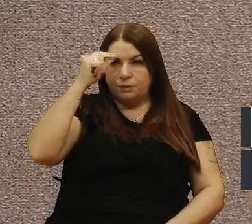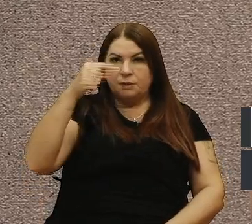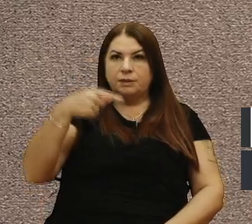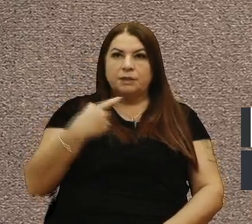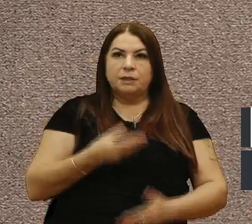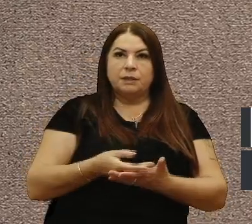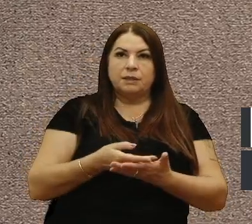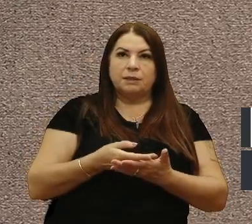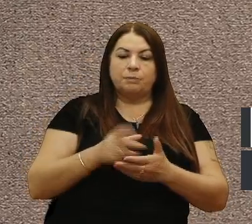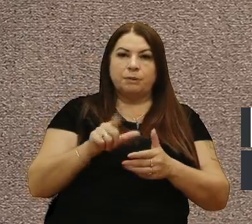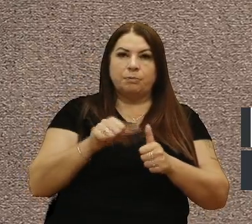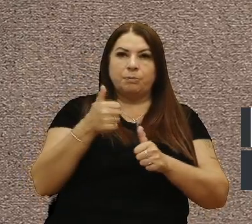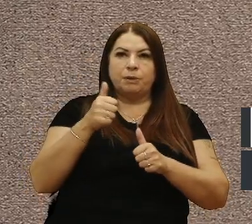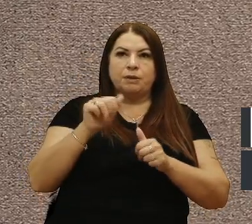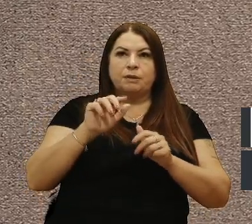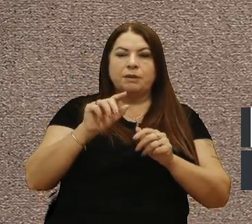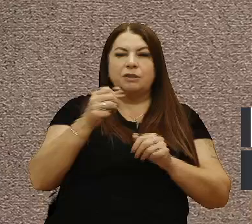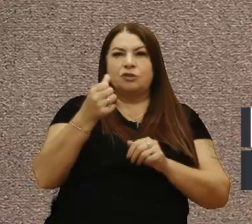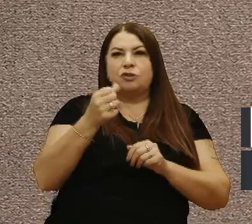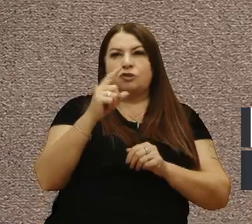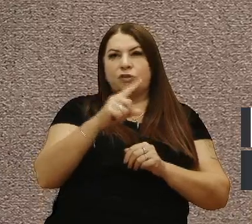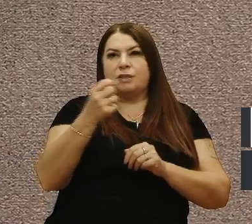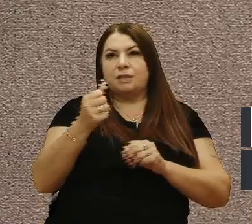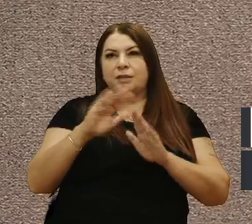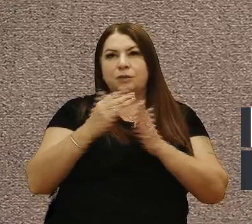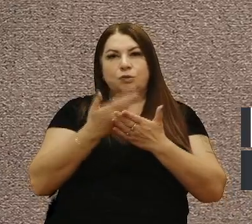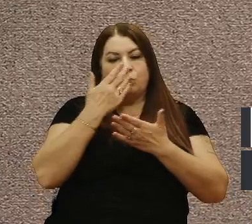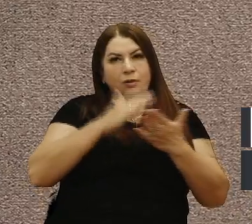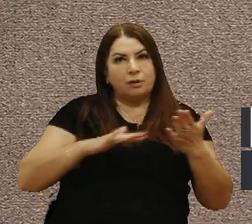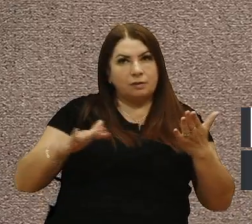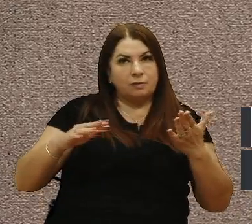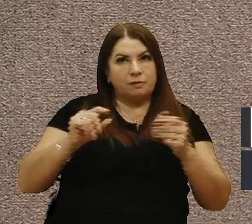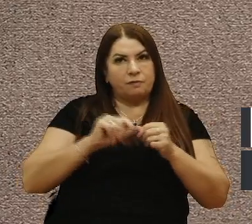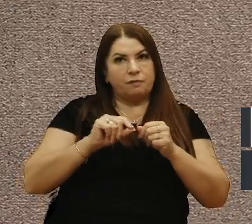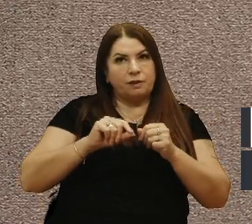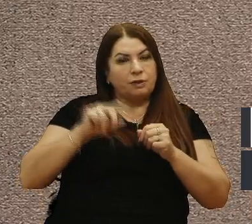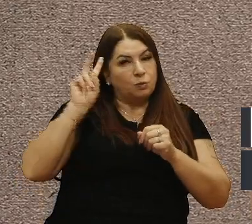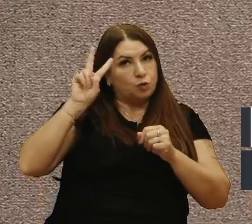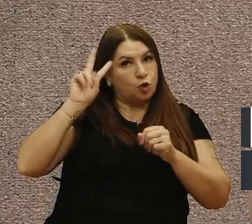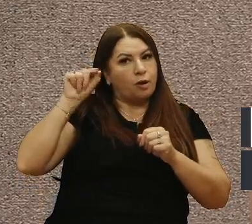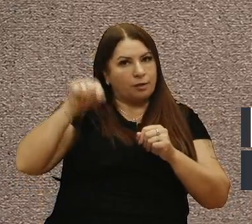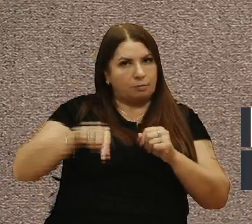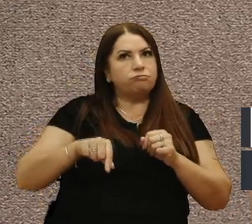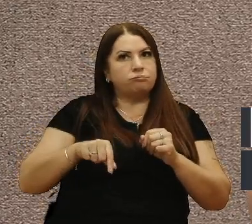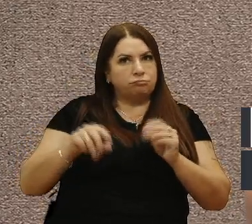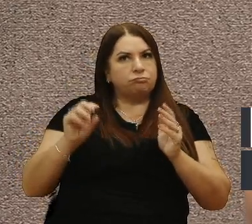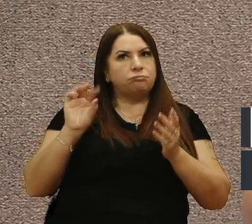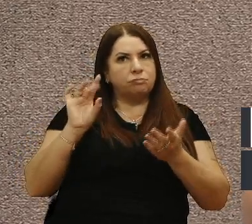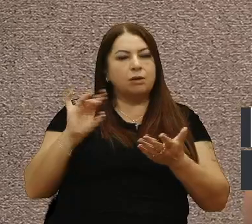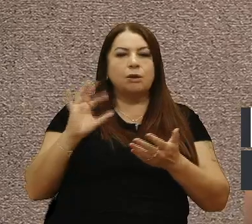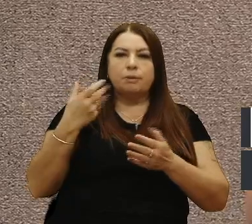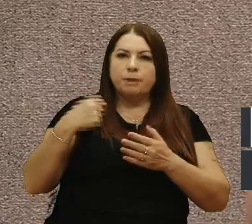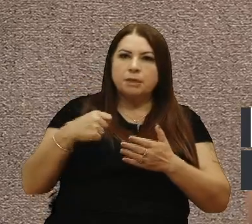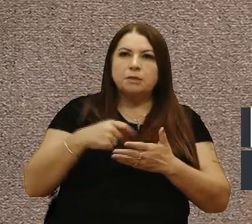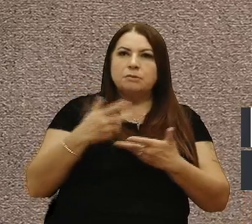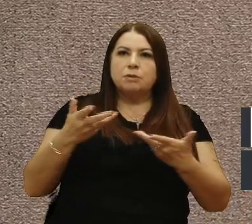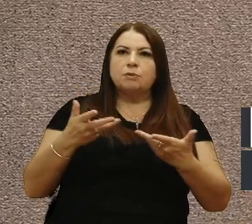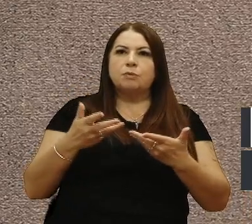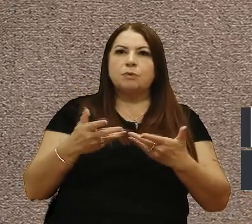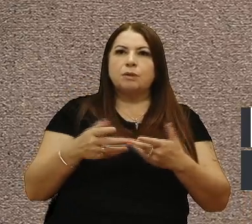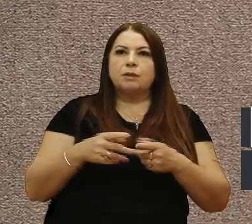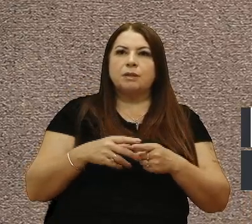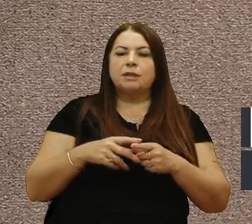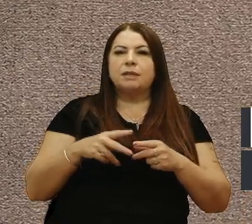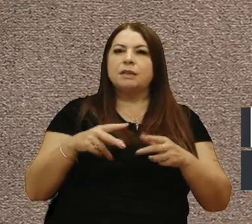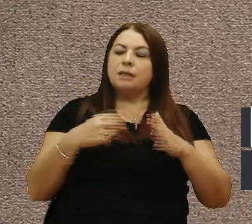ordem nas primeiras 16 escolas da PPP da Educação Infantil. Um feito histórico na nossa cidade, né? Que precisa agora da iniciativa